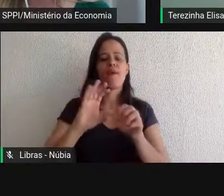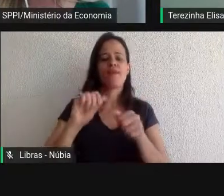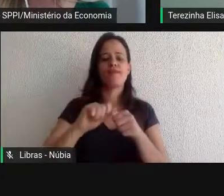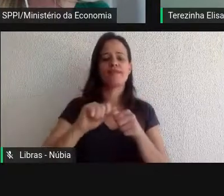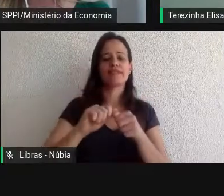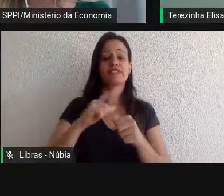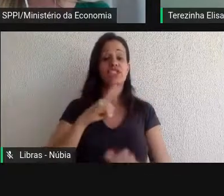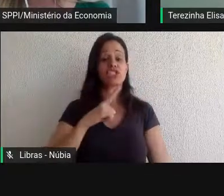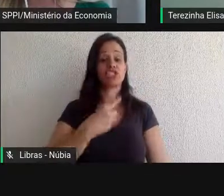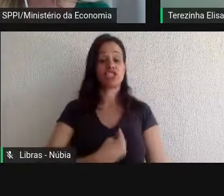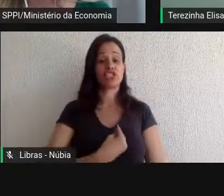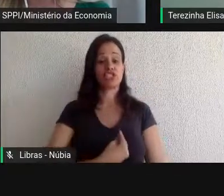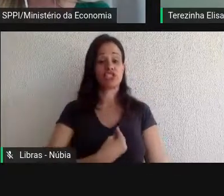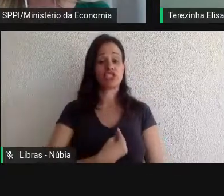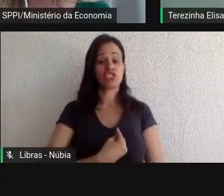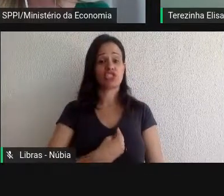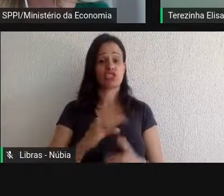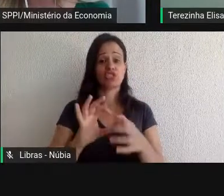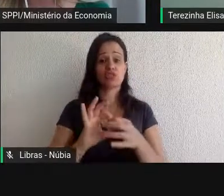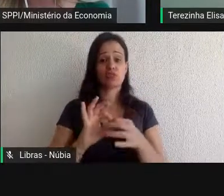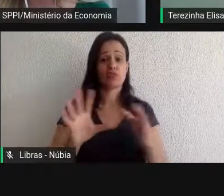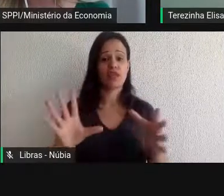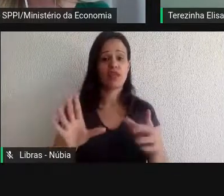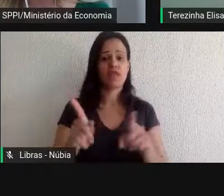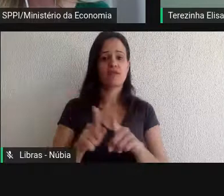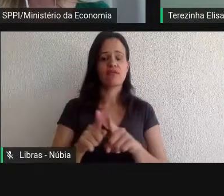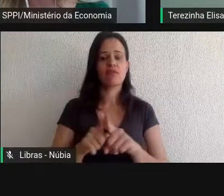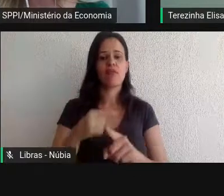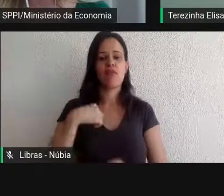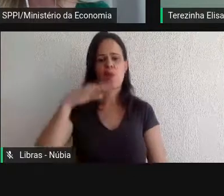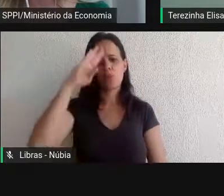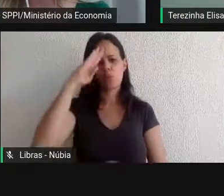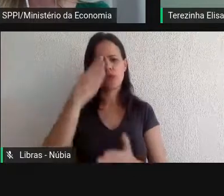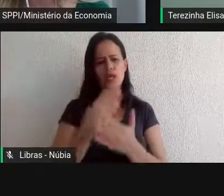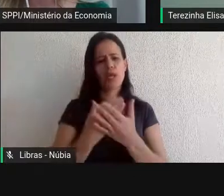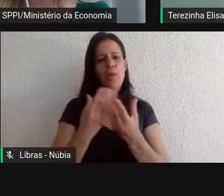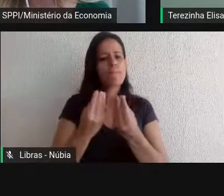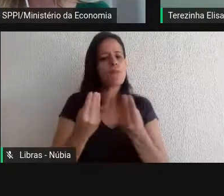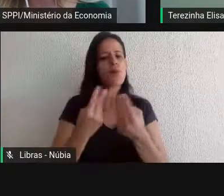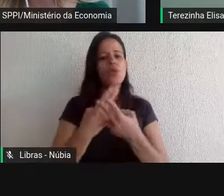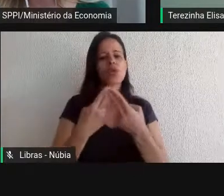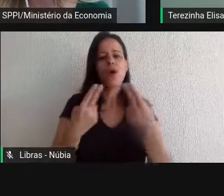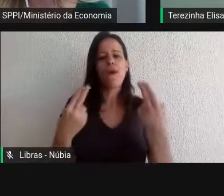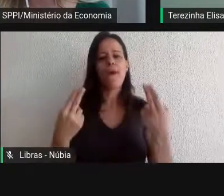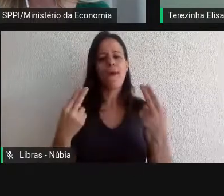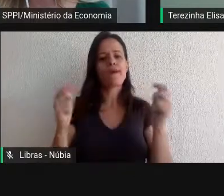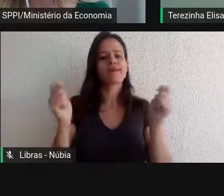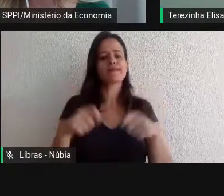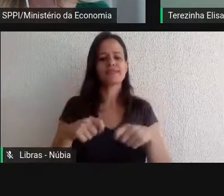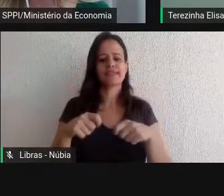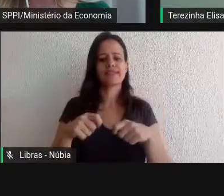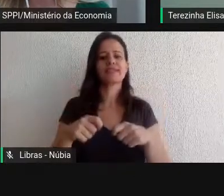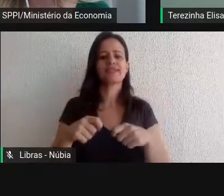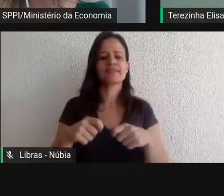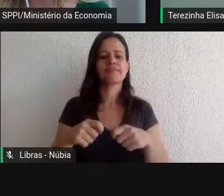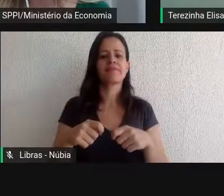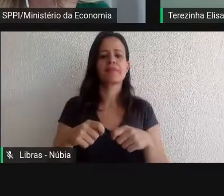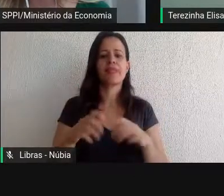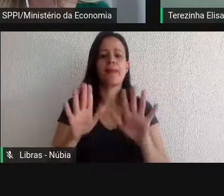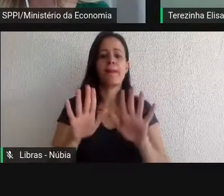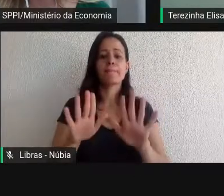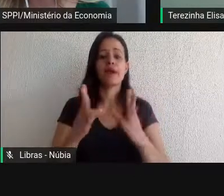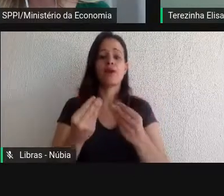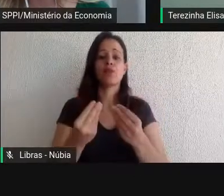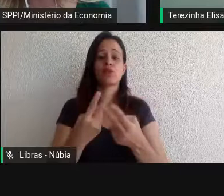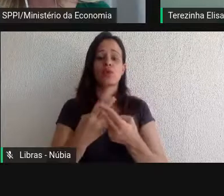existem disponíveis. Não estou dizendo, eu creio que muita coisa ainda precisa ser implementada, mas muita coisa